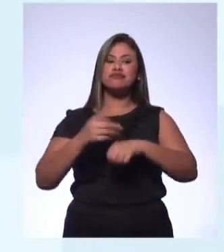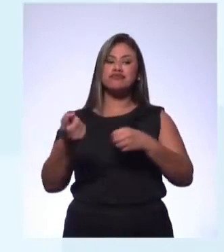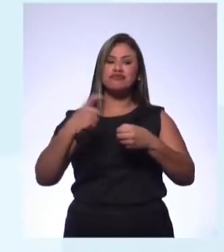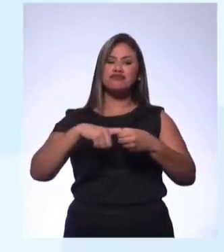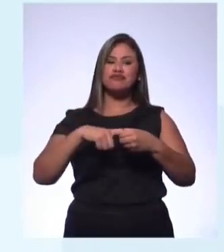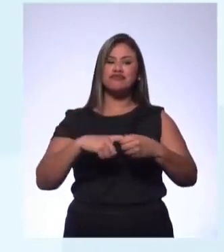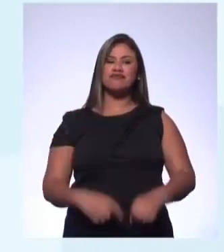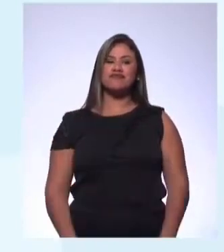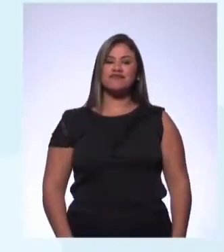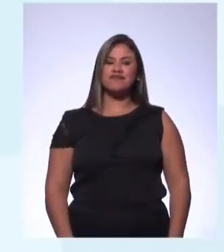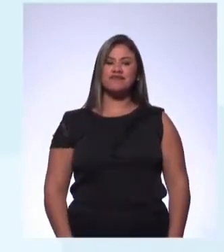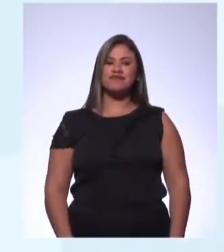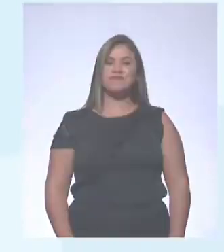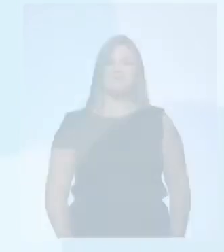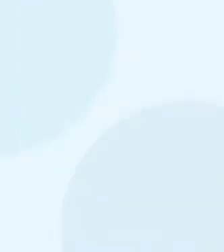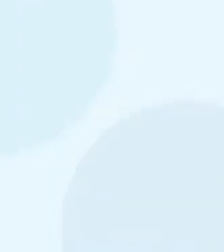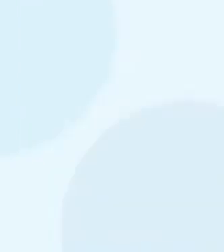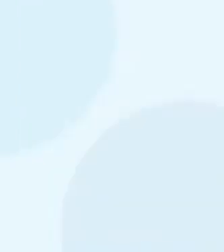já voltamos.